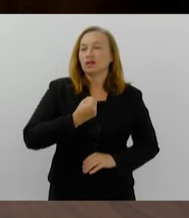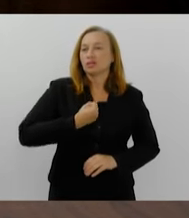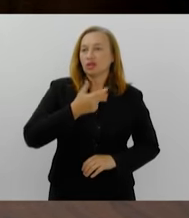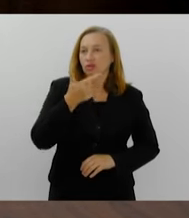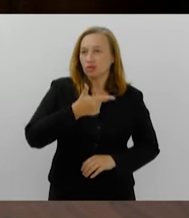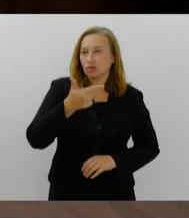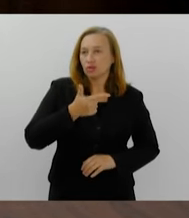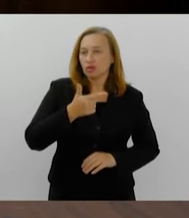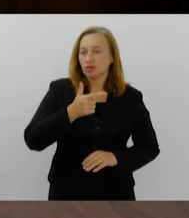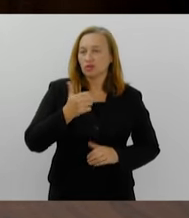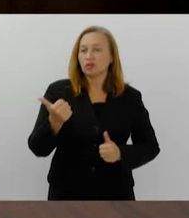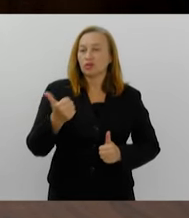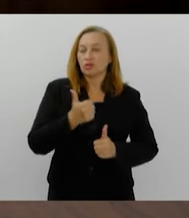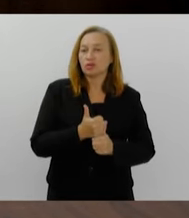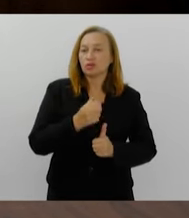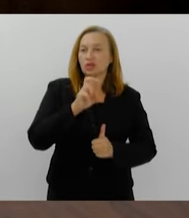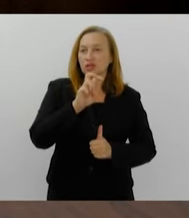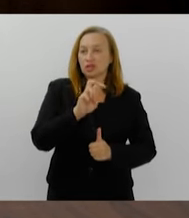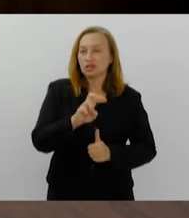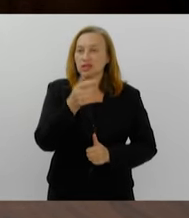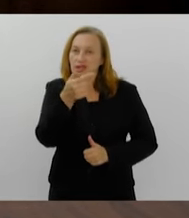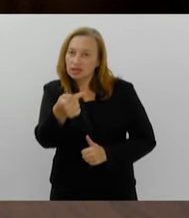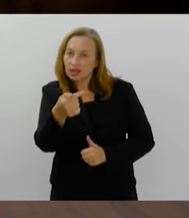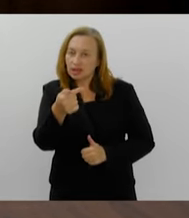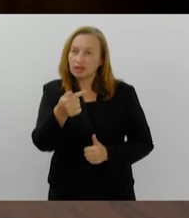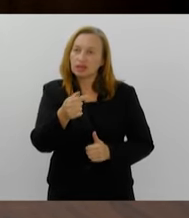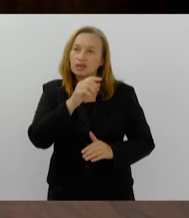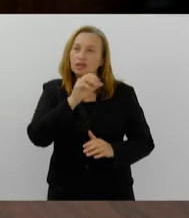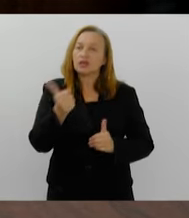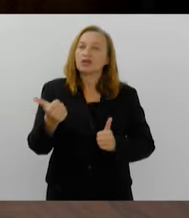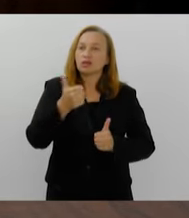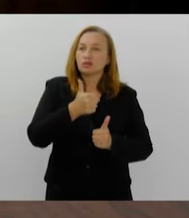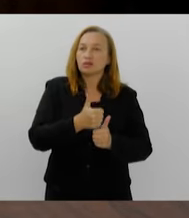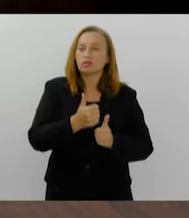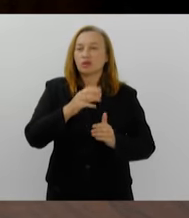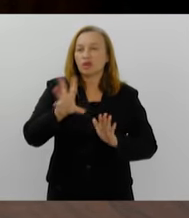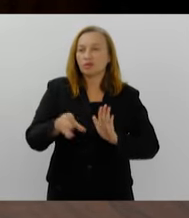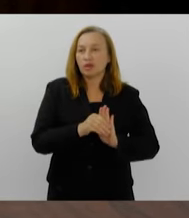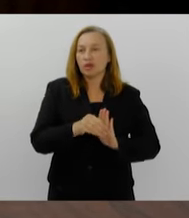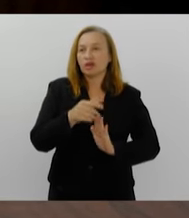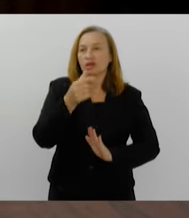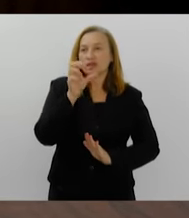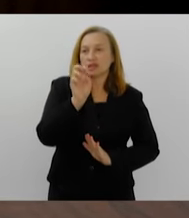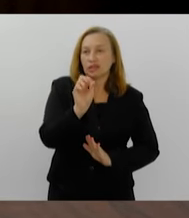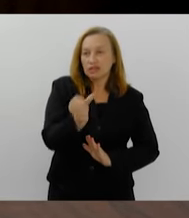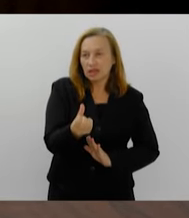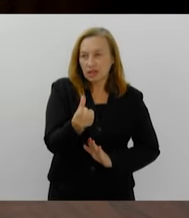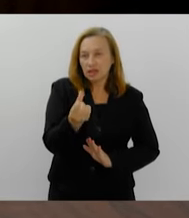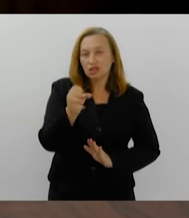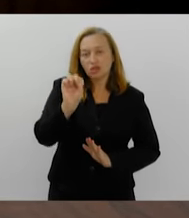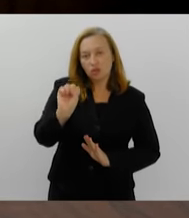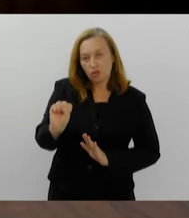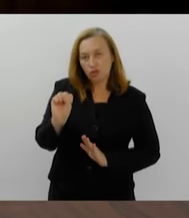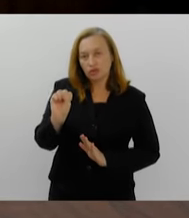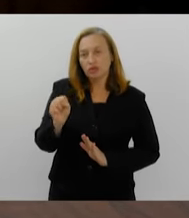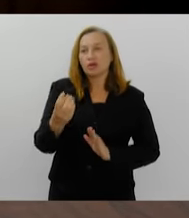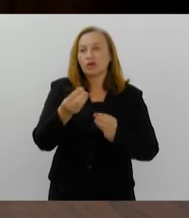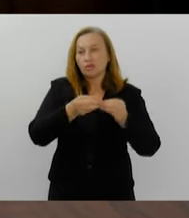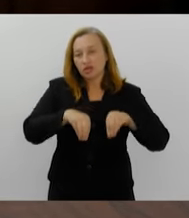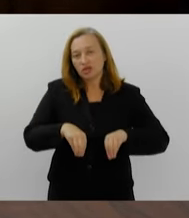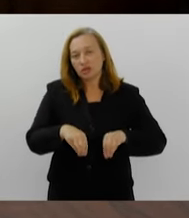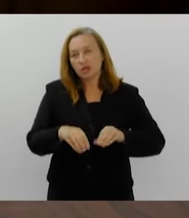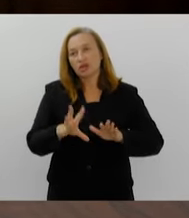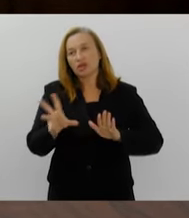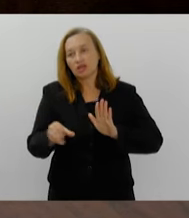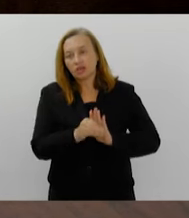subemenda às emendas número 5 e 7, favorável com subemenda aglutinativa às emendas número 6 e 8, prejudicadas as